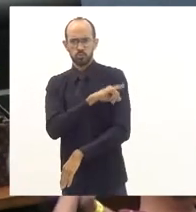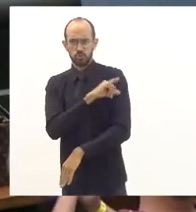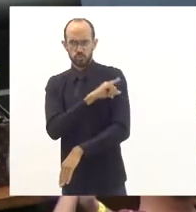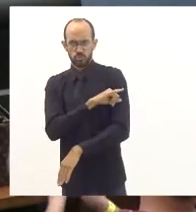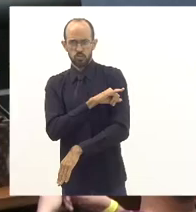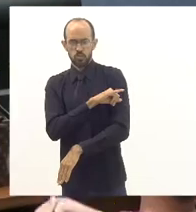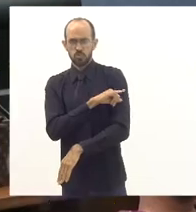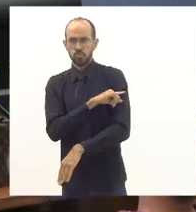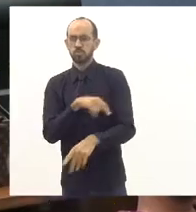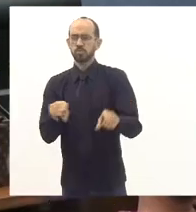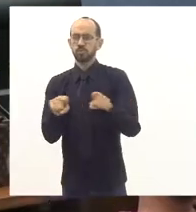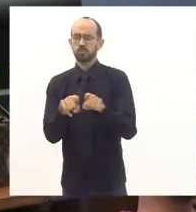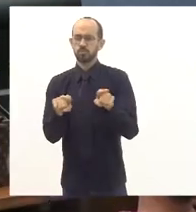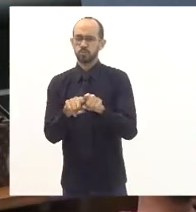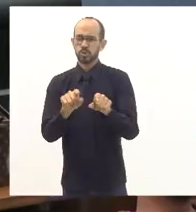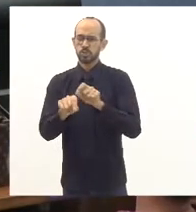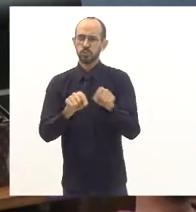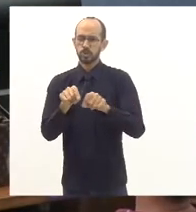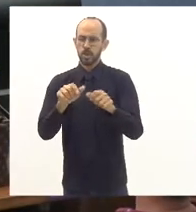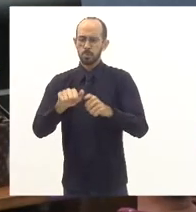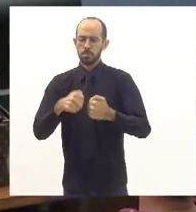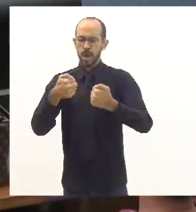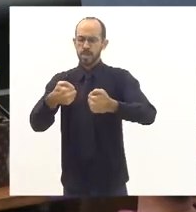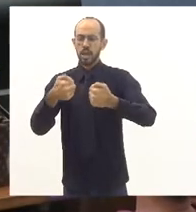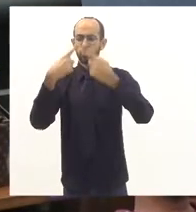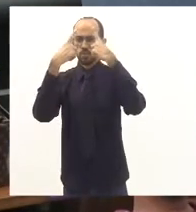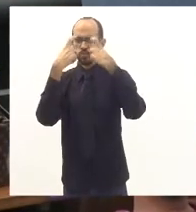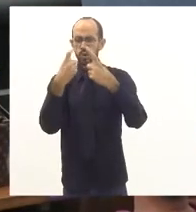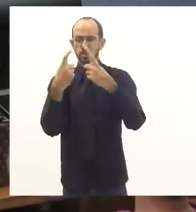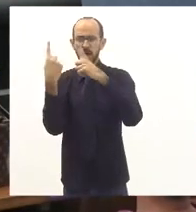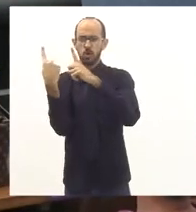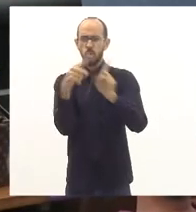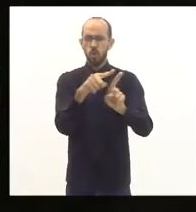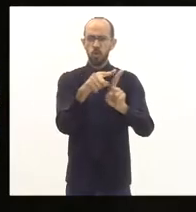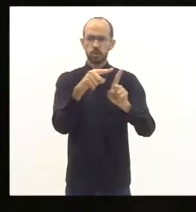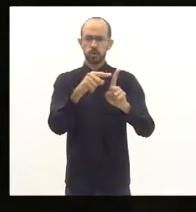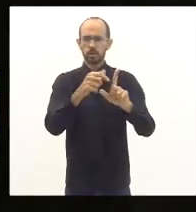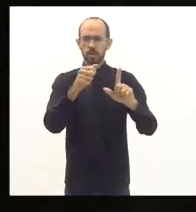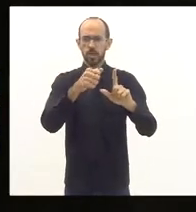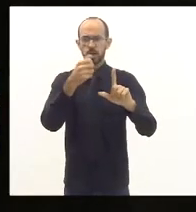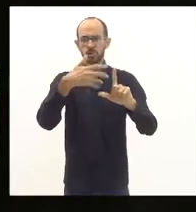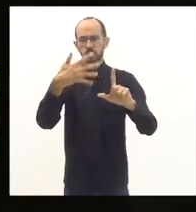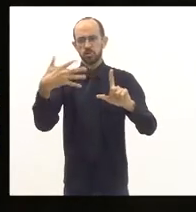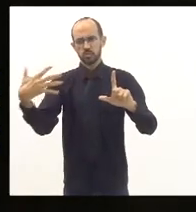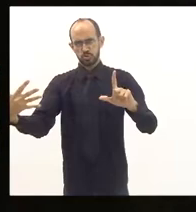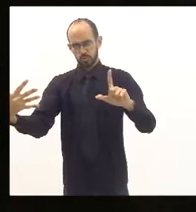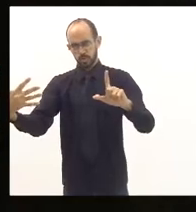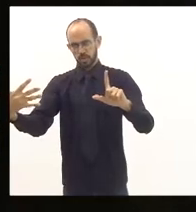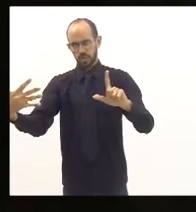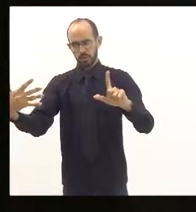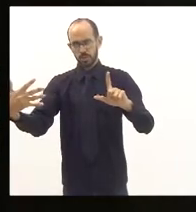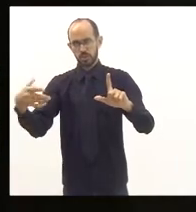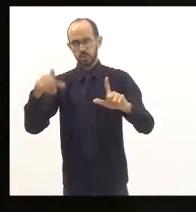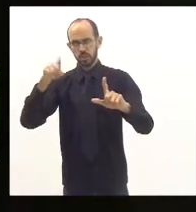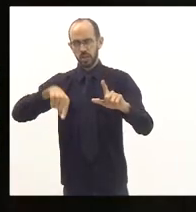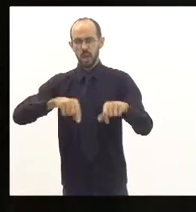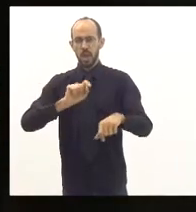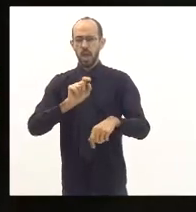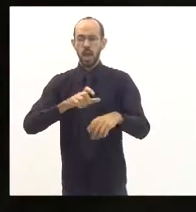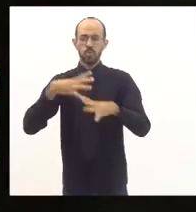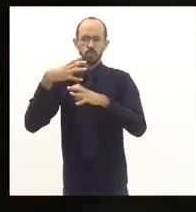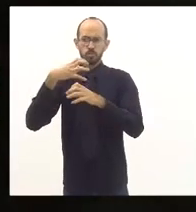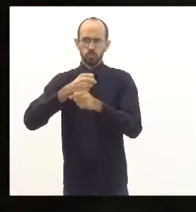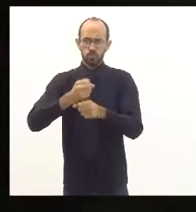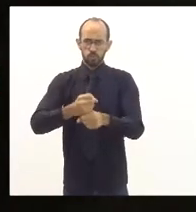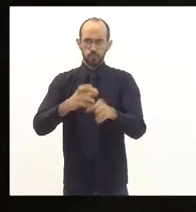também o painel da violência contra a população LGBTI, que é um dossiê, já que o INSPE ainda não forneceu